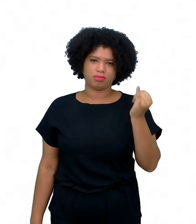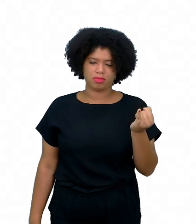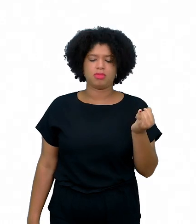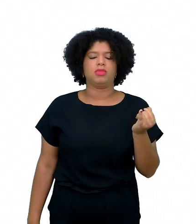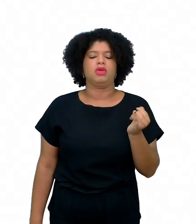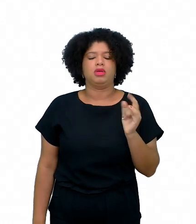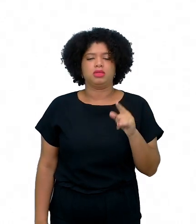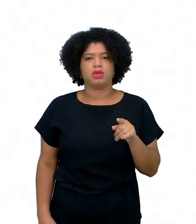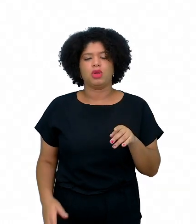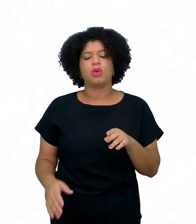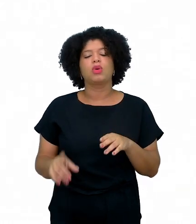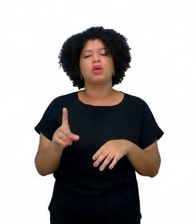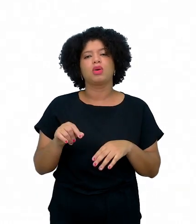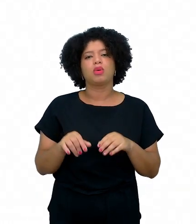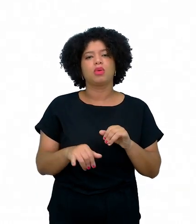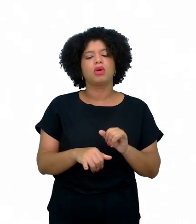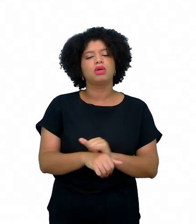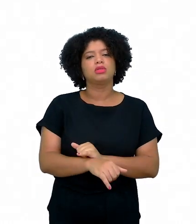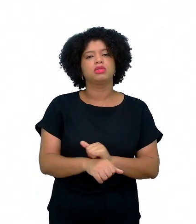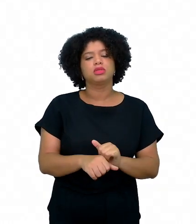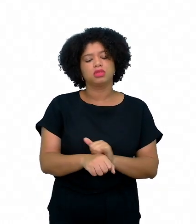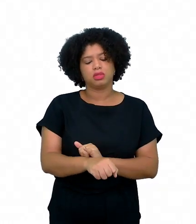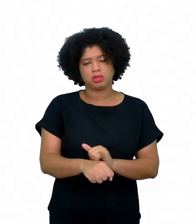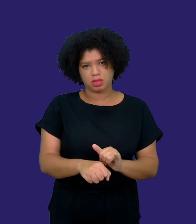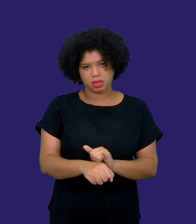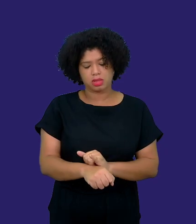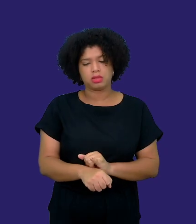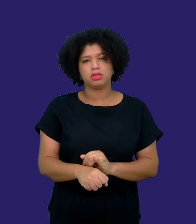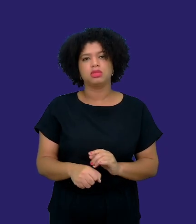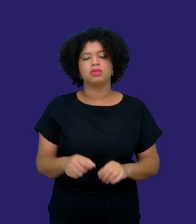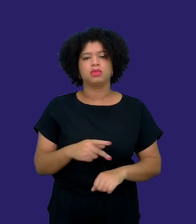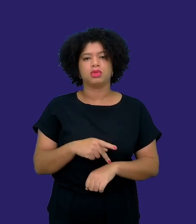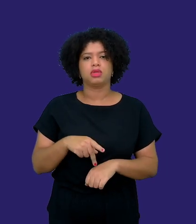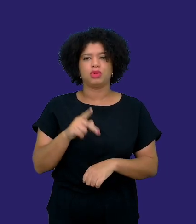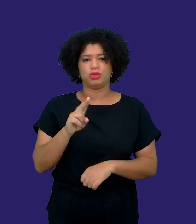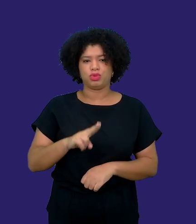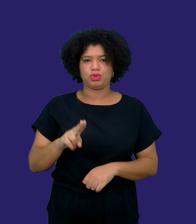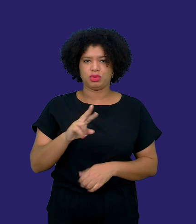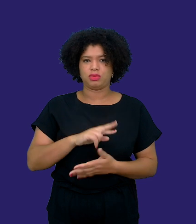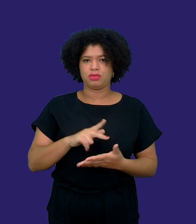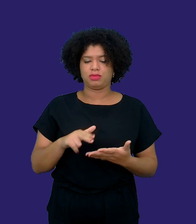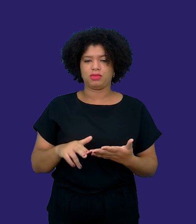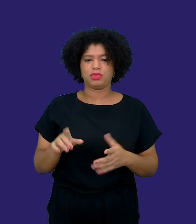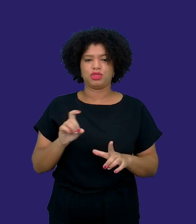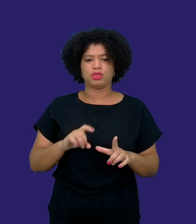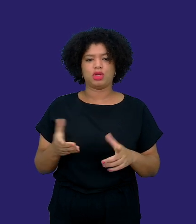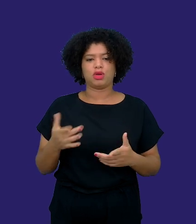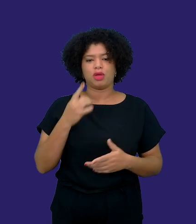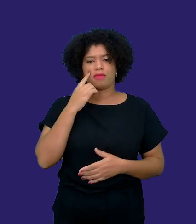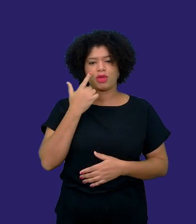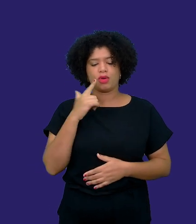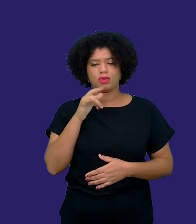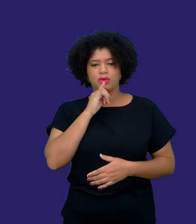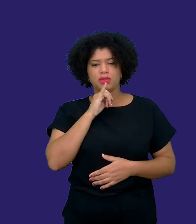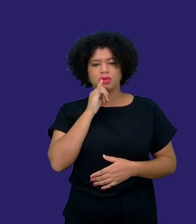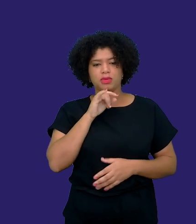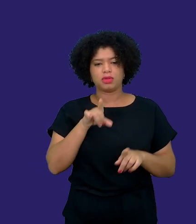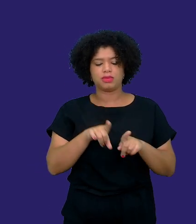recurso, né, pedagógico quando eu uso as tecnologias digitais, tá bom? A gente vai conversar agora um